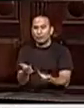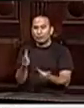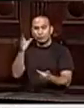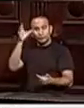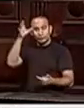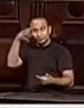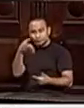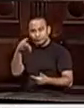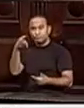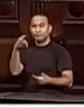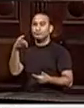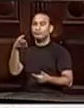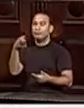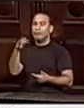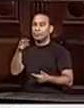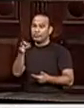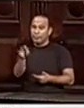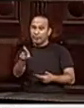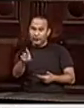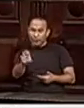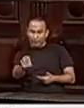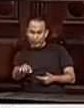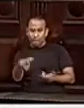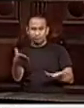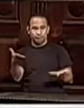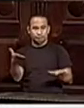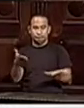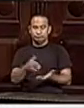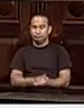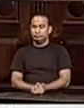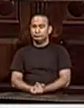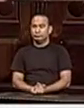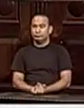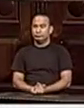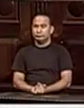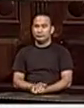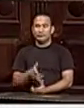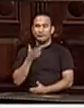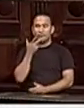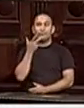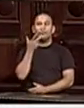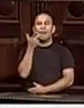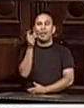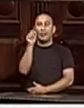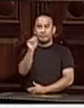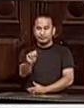decisão última do TRF2. Quer dizer,